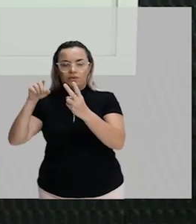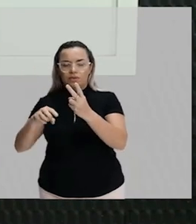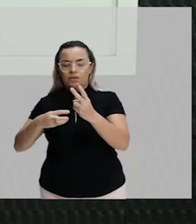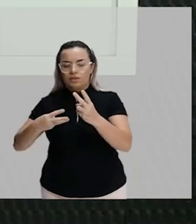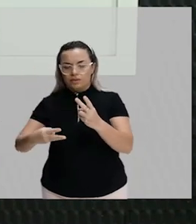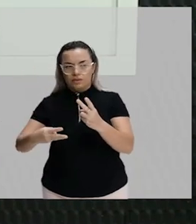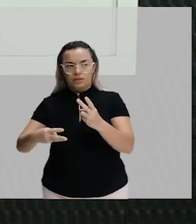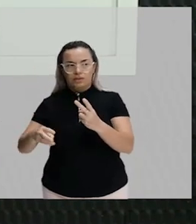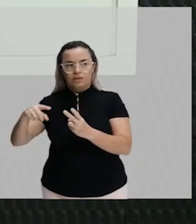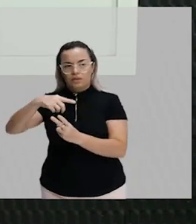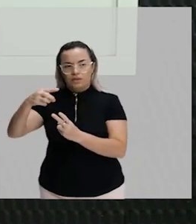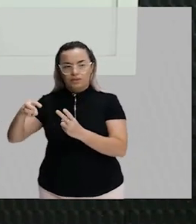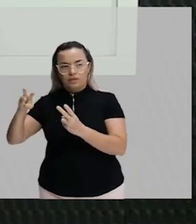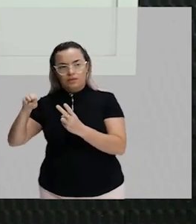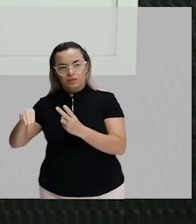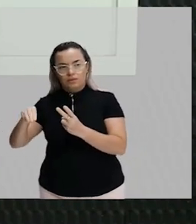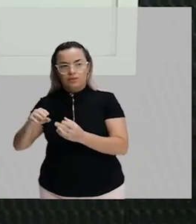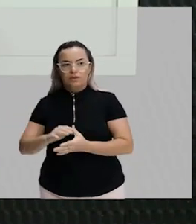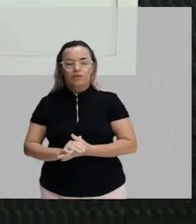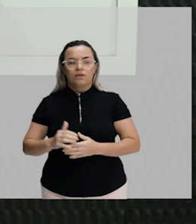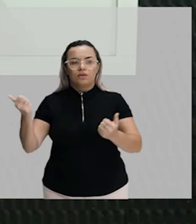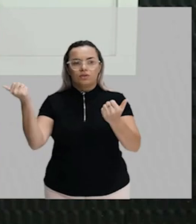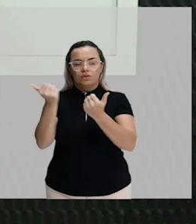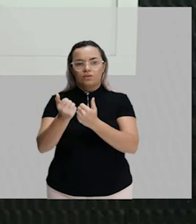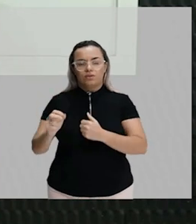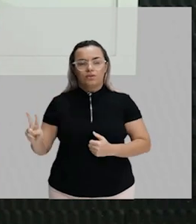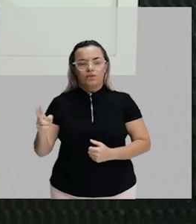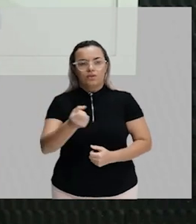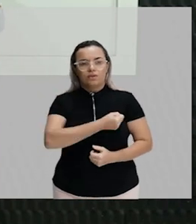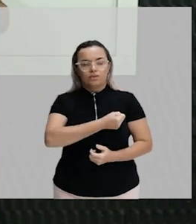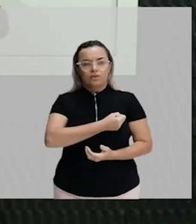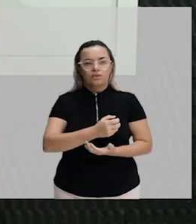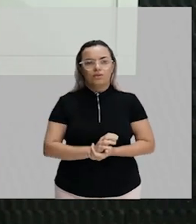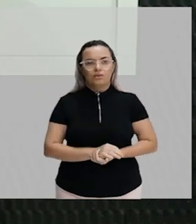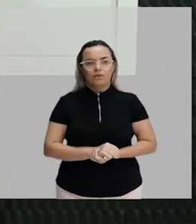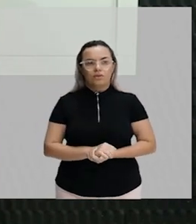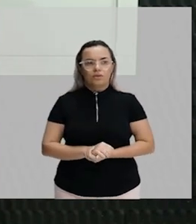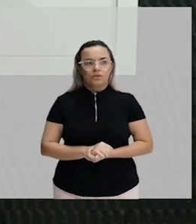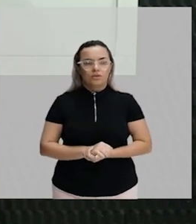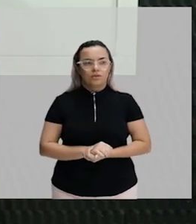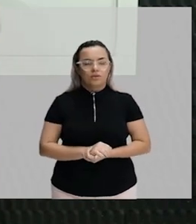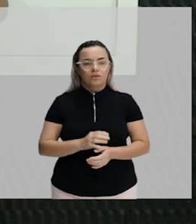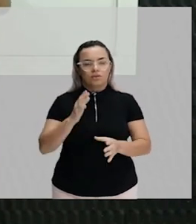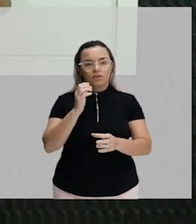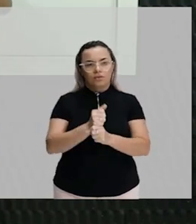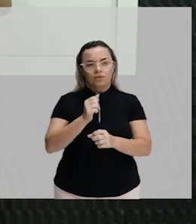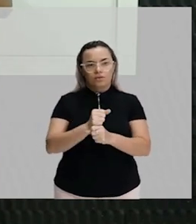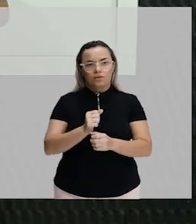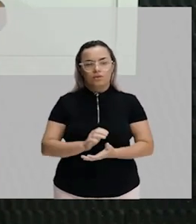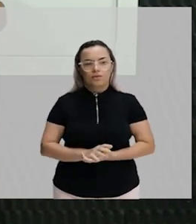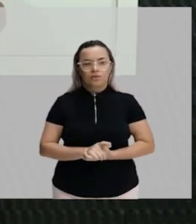substituição dos valores e a partir disso vai fazer as operações que aparecem